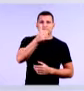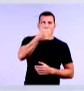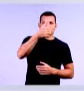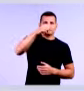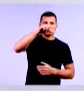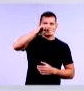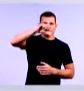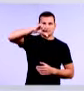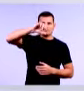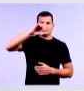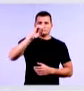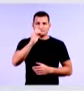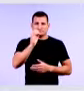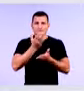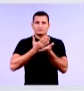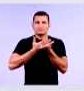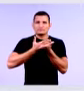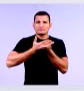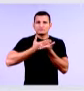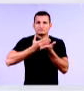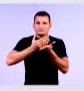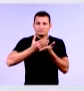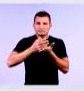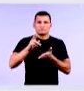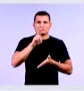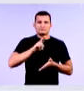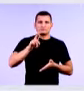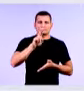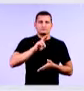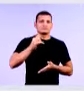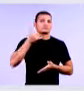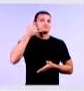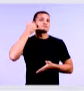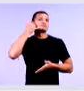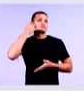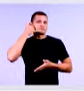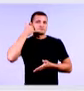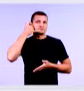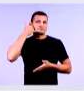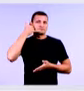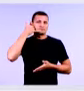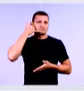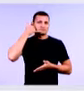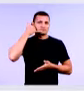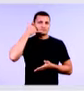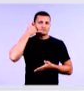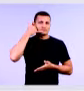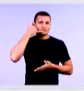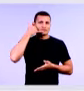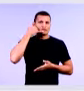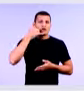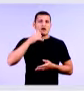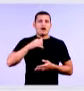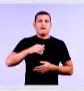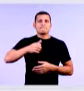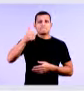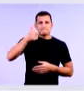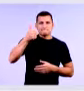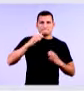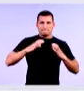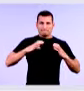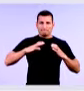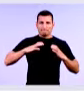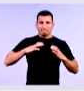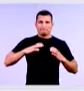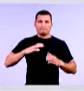1990. Inicia-se o uso da telefonia móvel no Brasil e a primeira cidade a ter o serviço foi o Rio